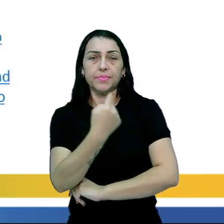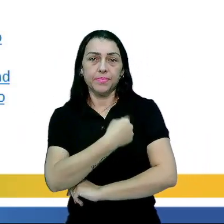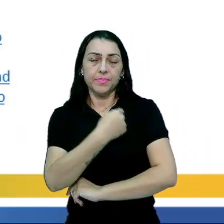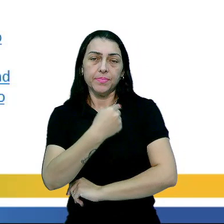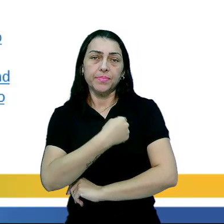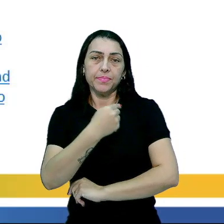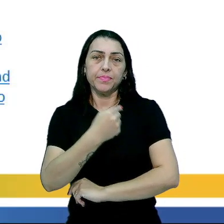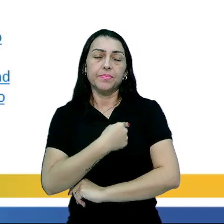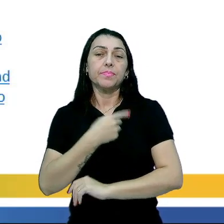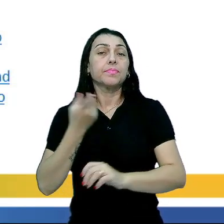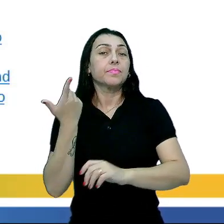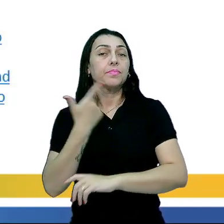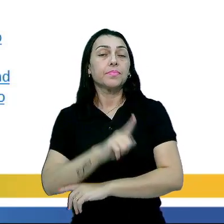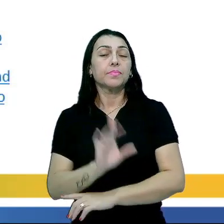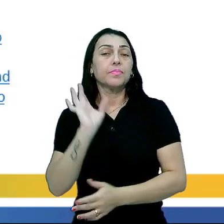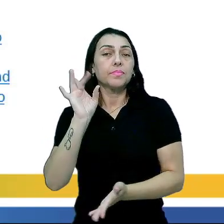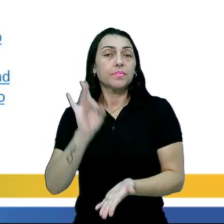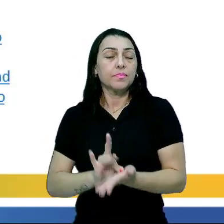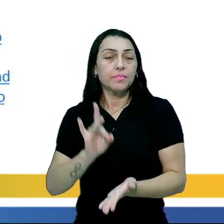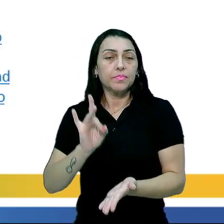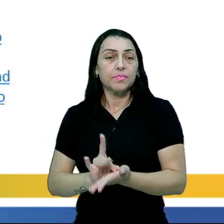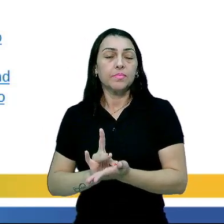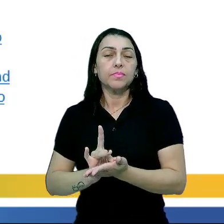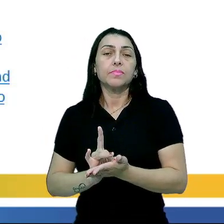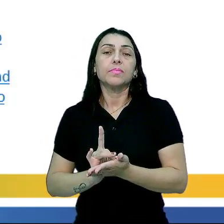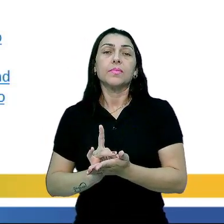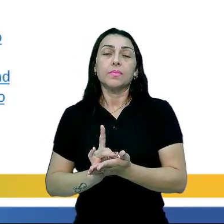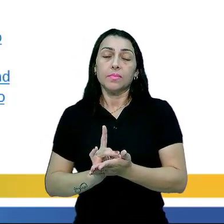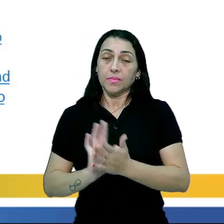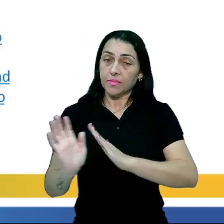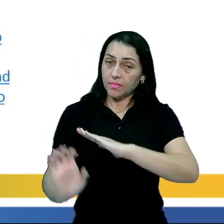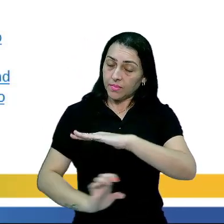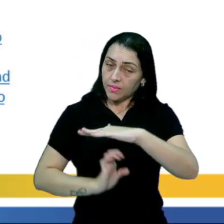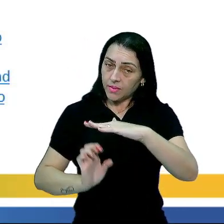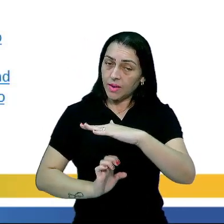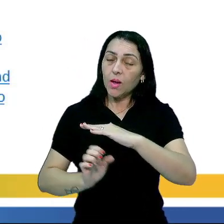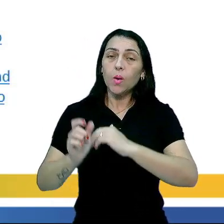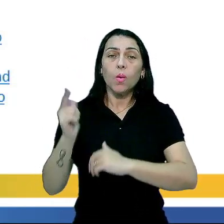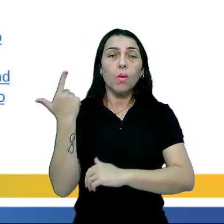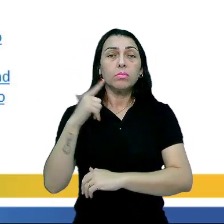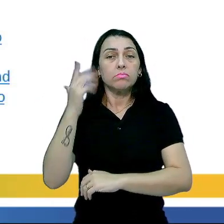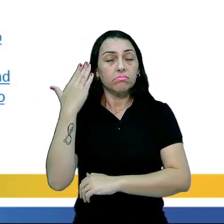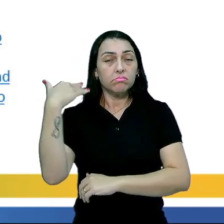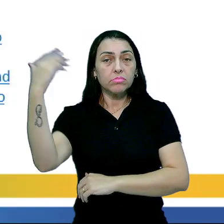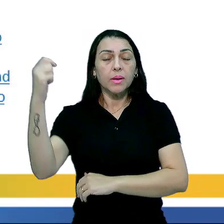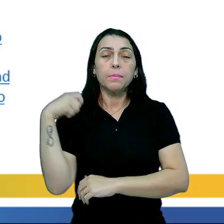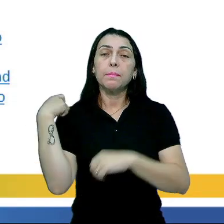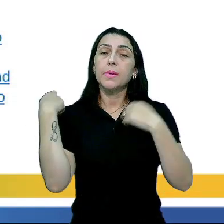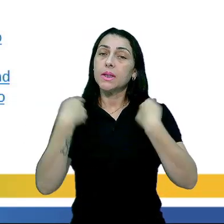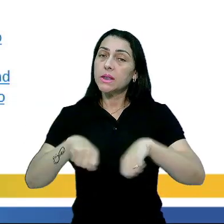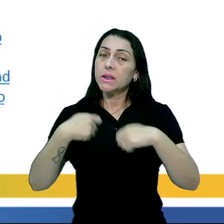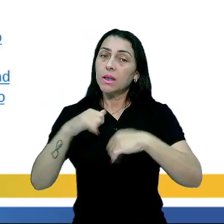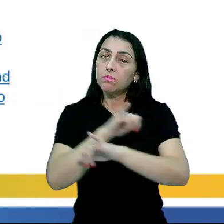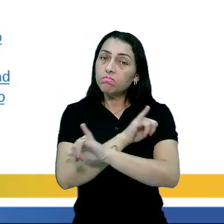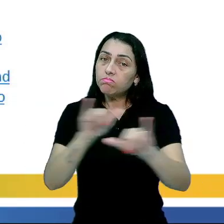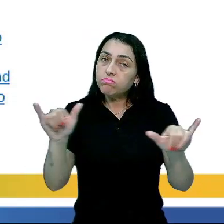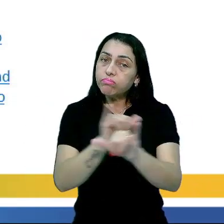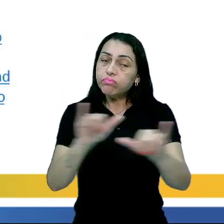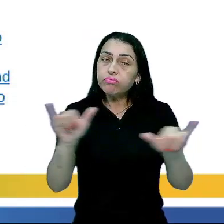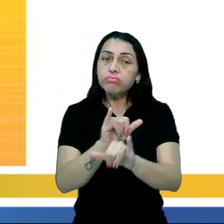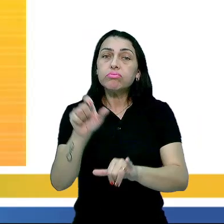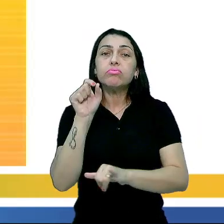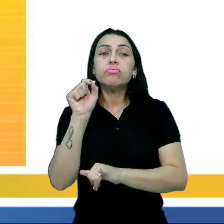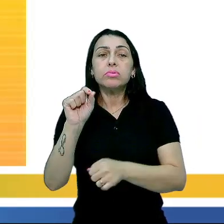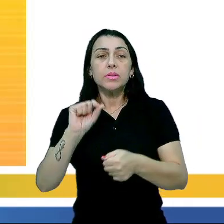entre efetivamente no mercado e tenha sucesso, a gente precisa divulgar aquilo que a